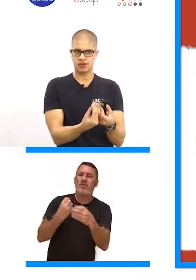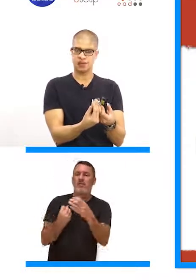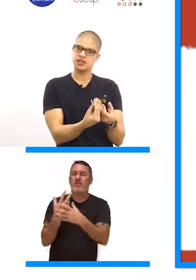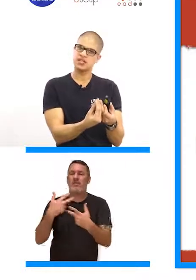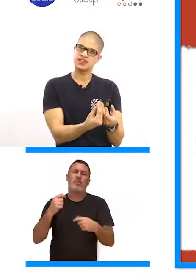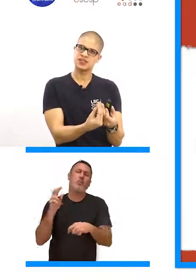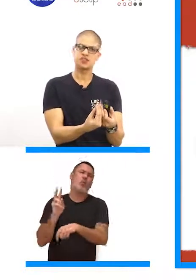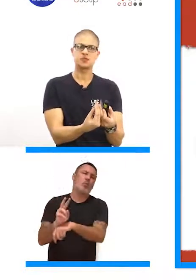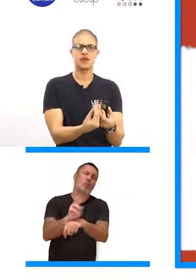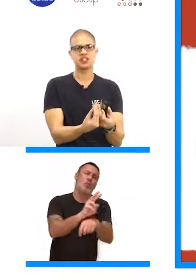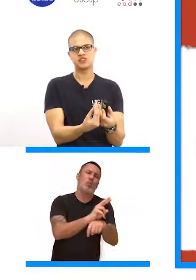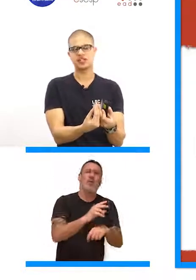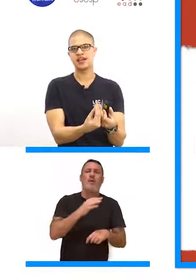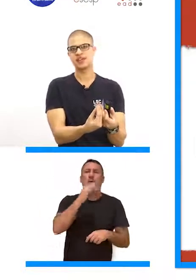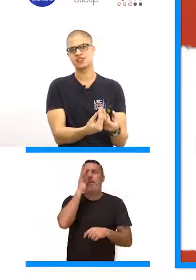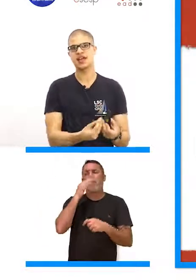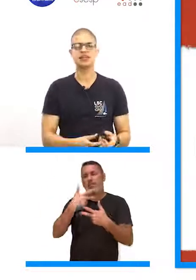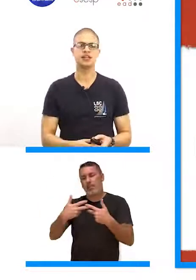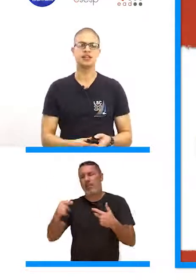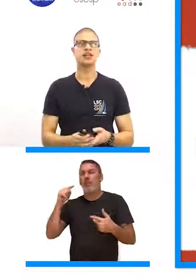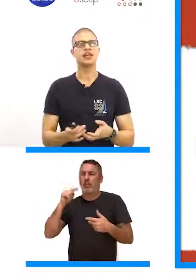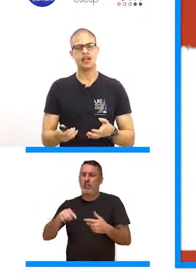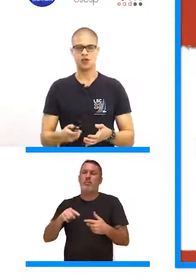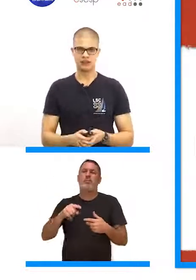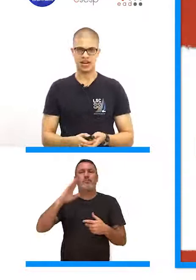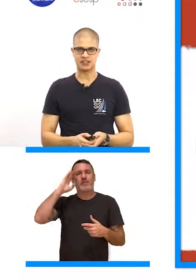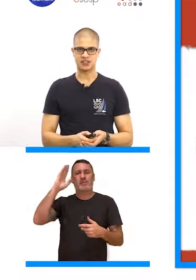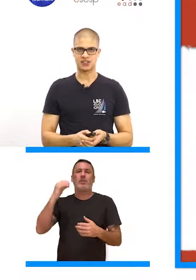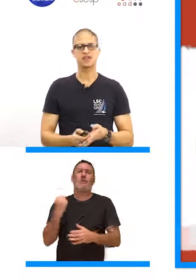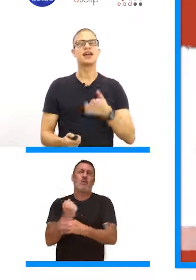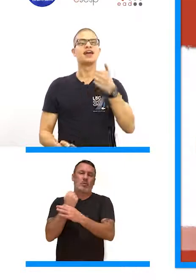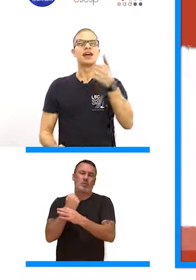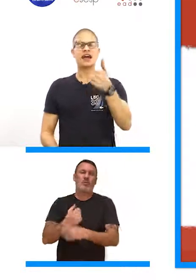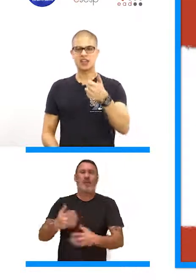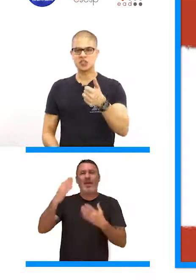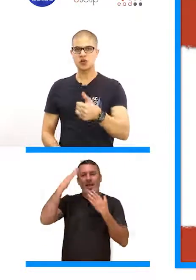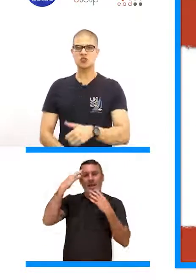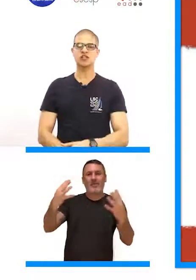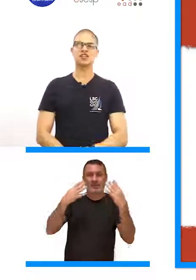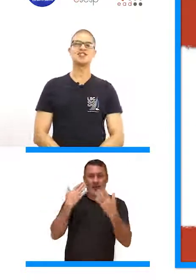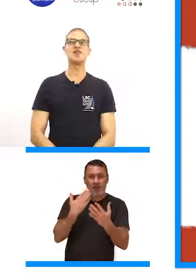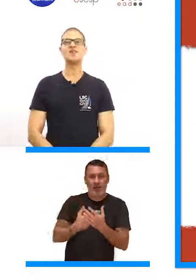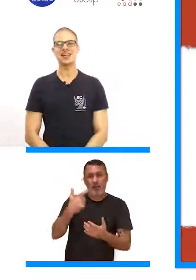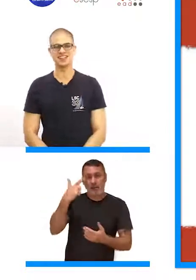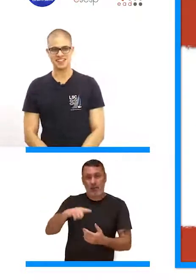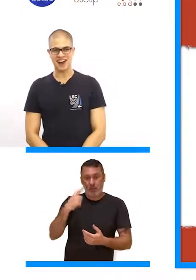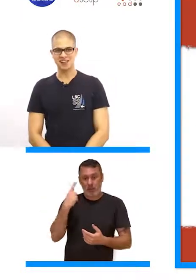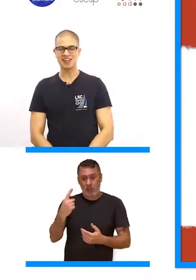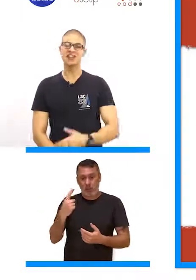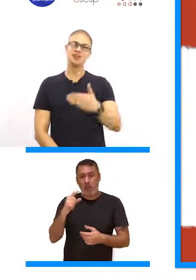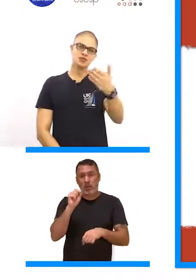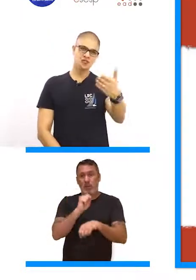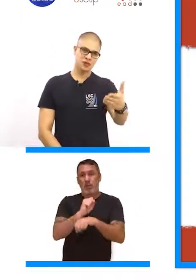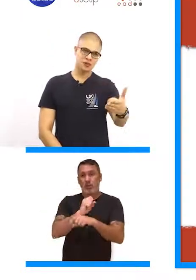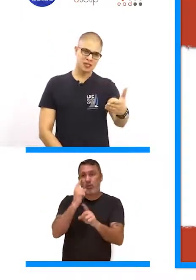vegetação. Preservação das espécies vegetais ali encontradas. Agradeço pela sua atenção, mais essa